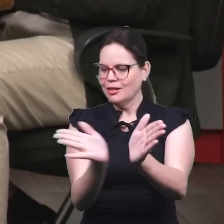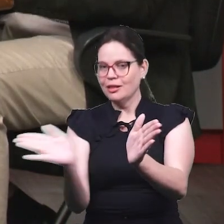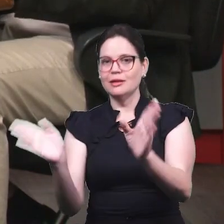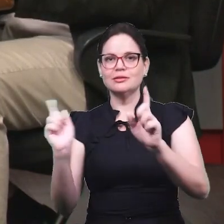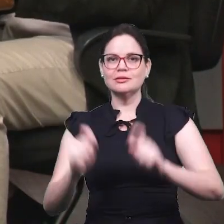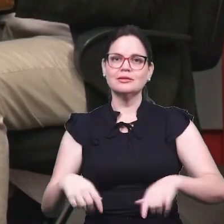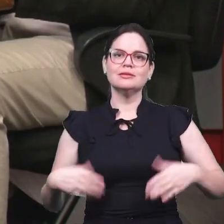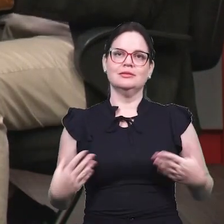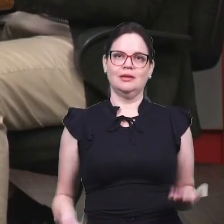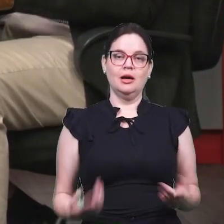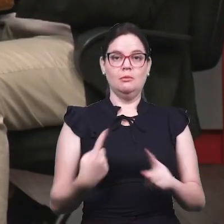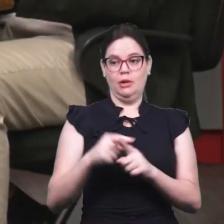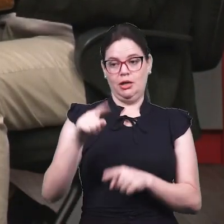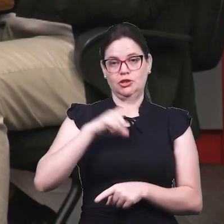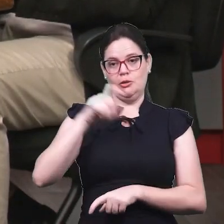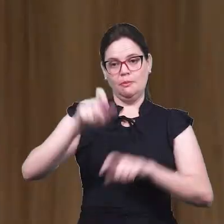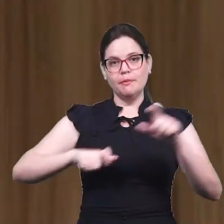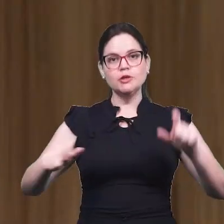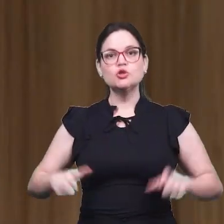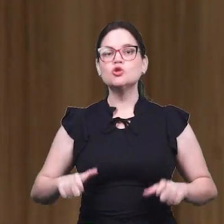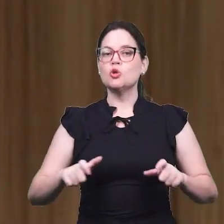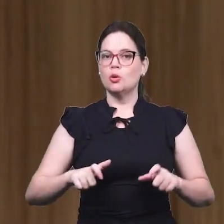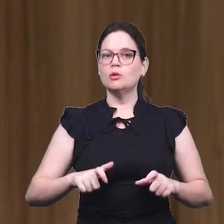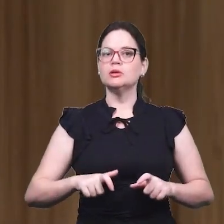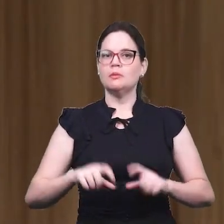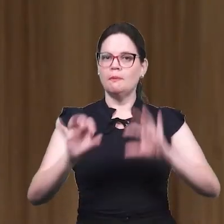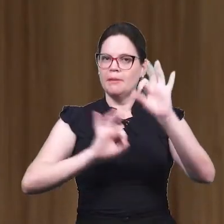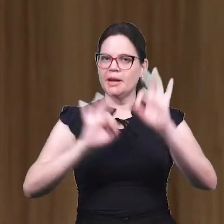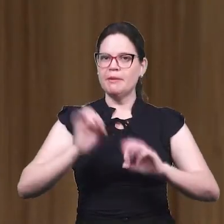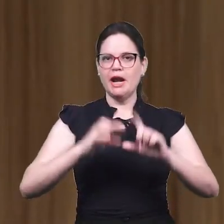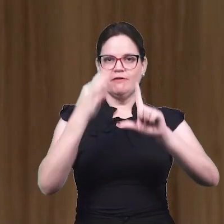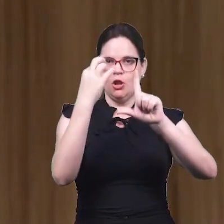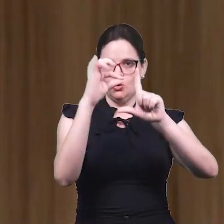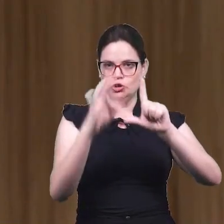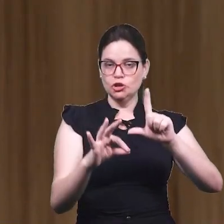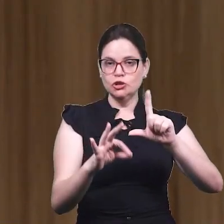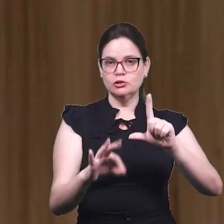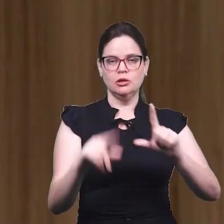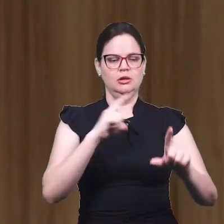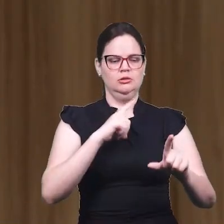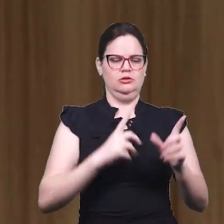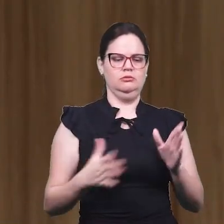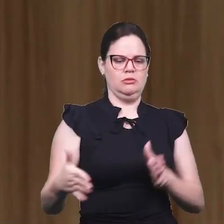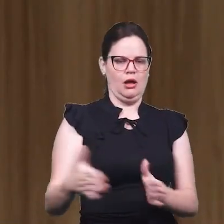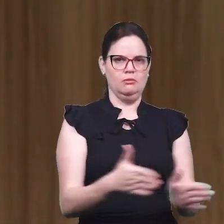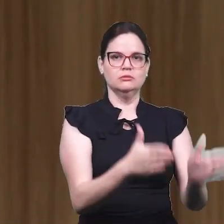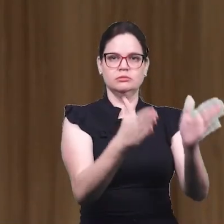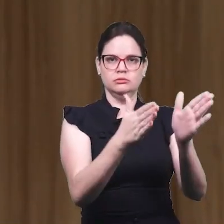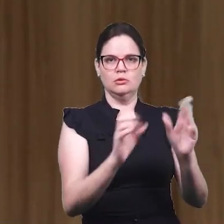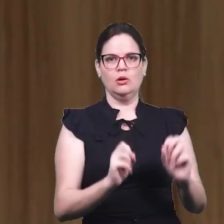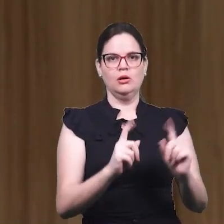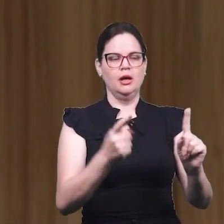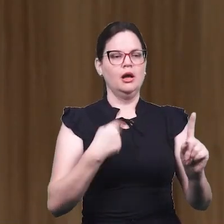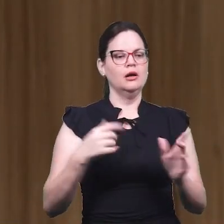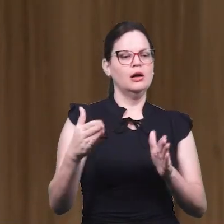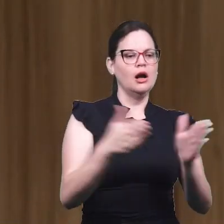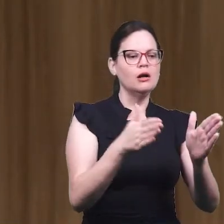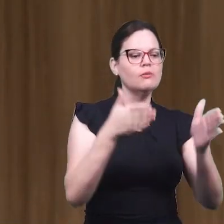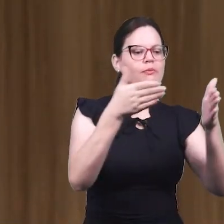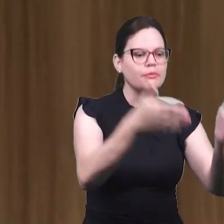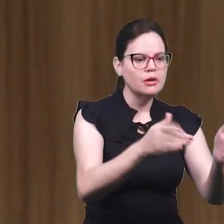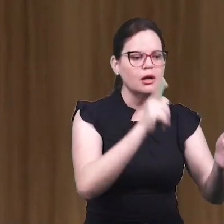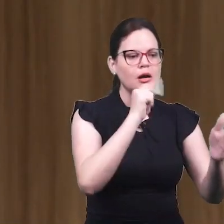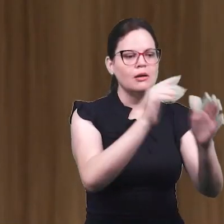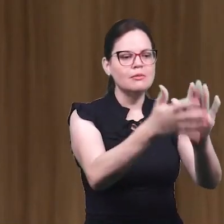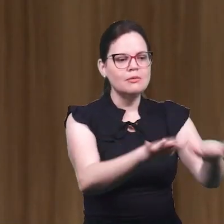isso. Lembrar que nessa proposta logística, tinha estradas, aí encontrou o